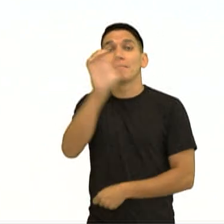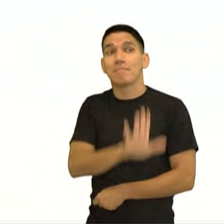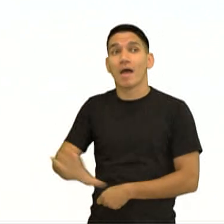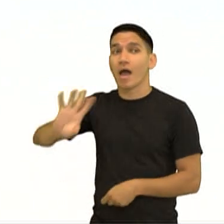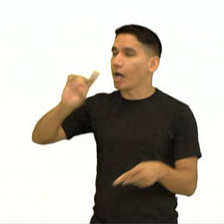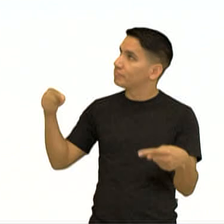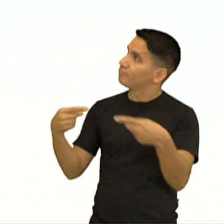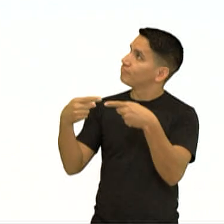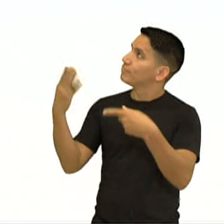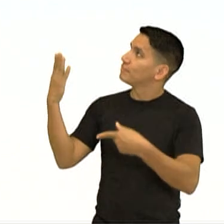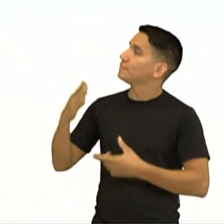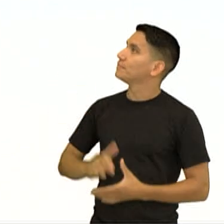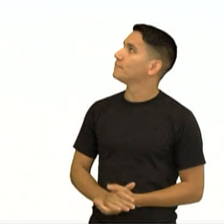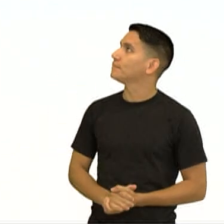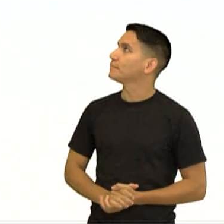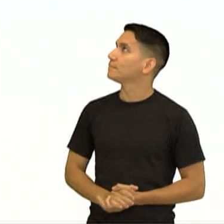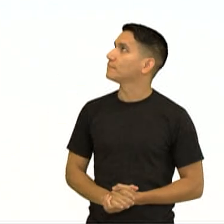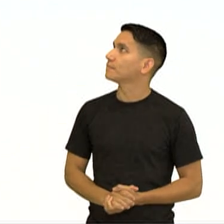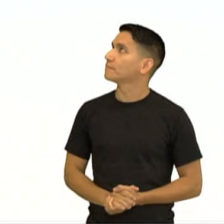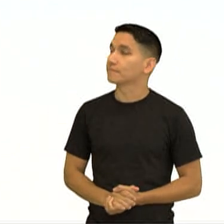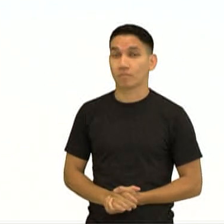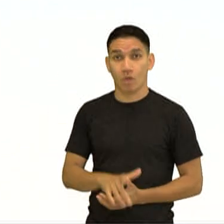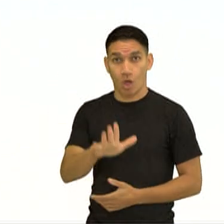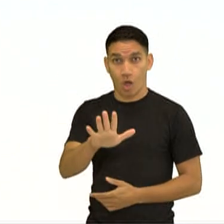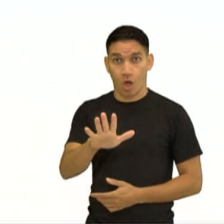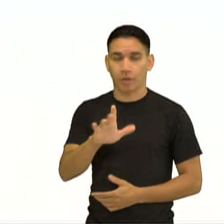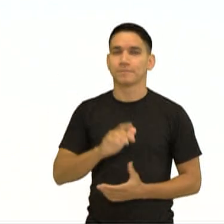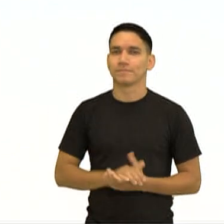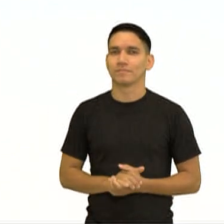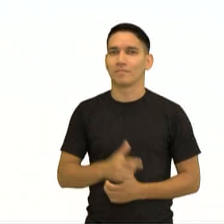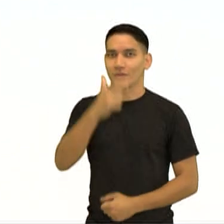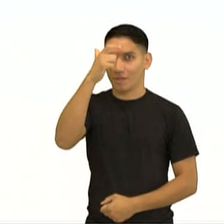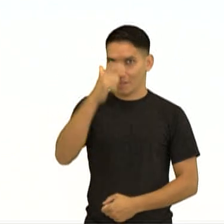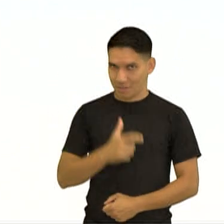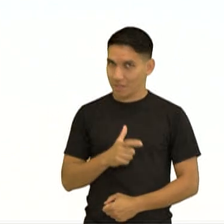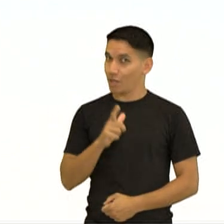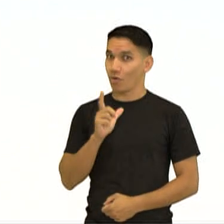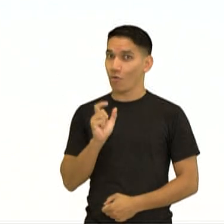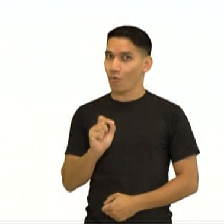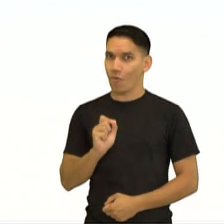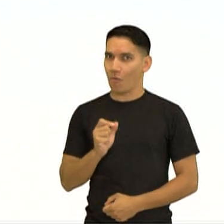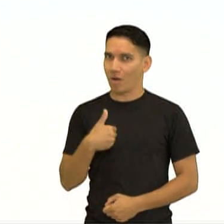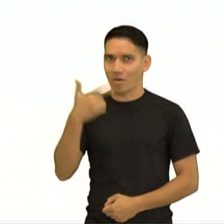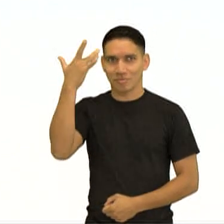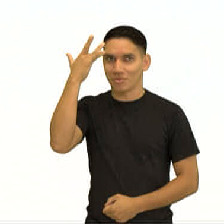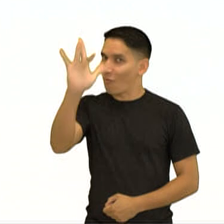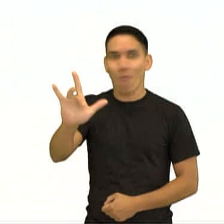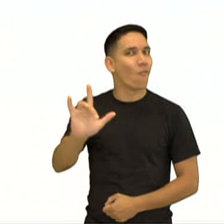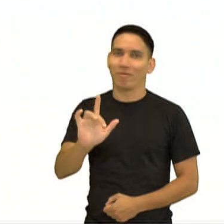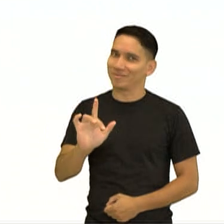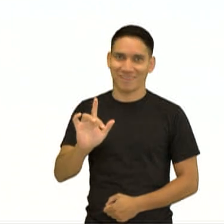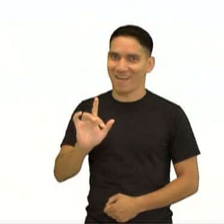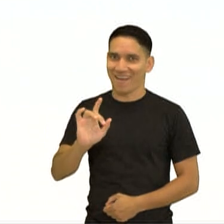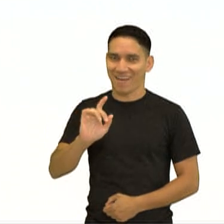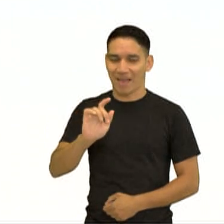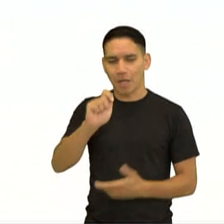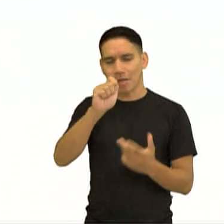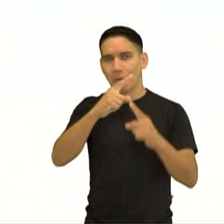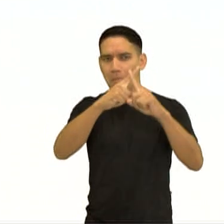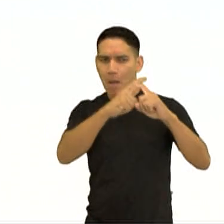aqui também, olha só. Gente, o professor que vos fala não sabe japonês, tá?